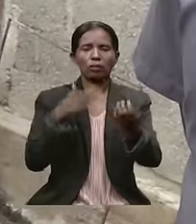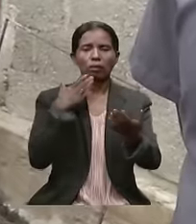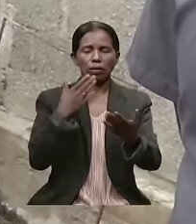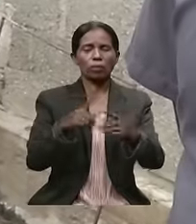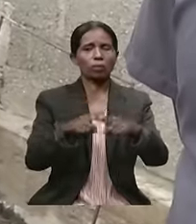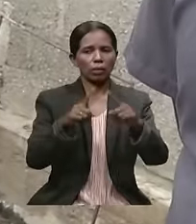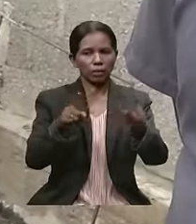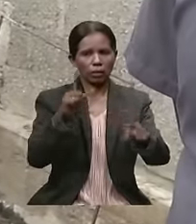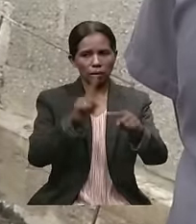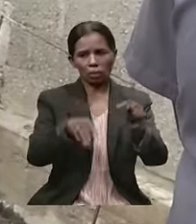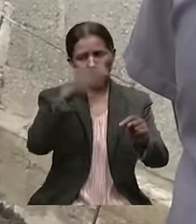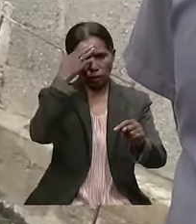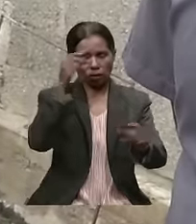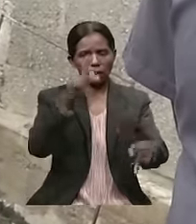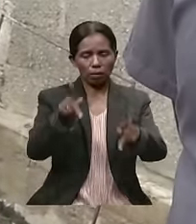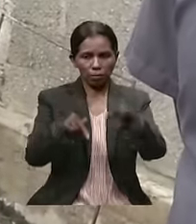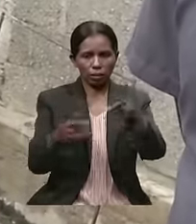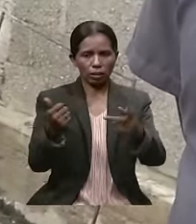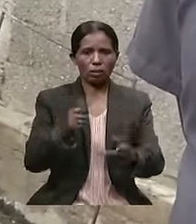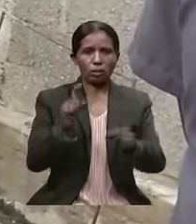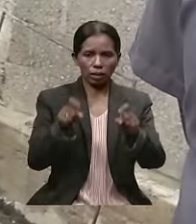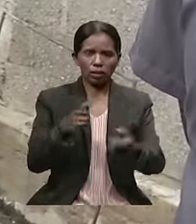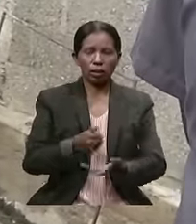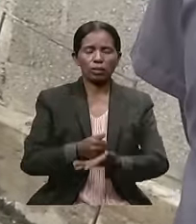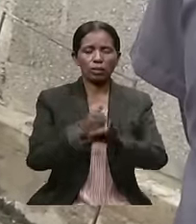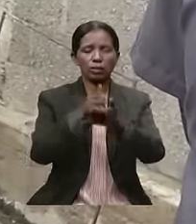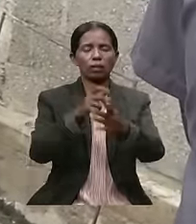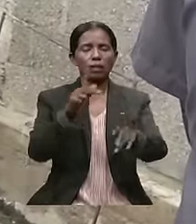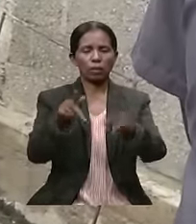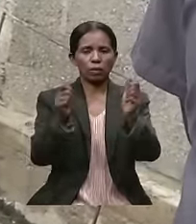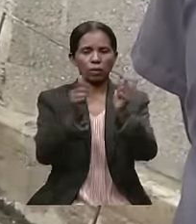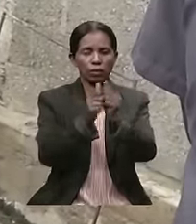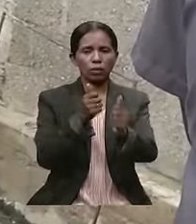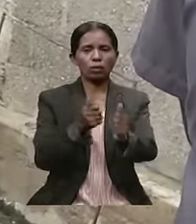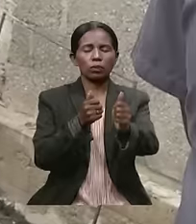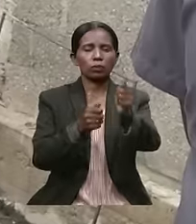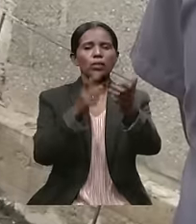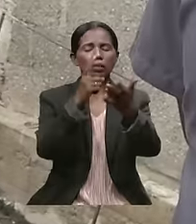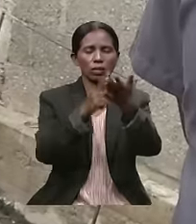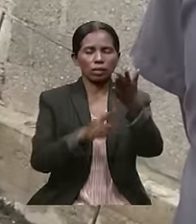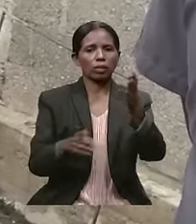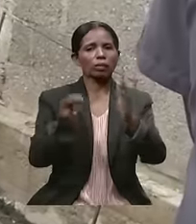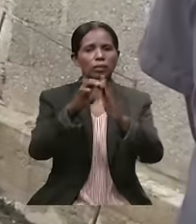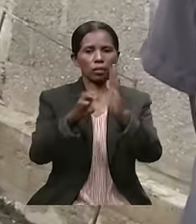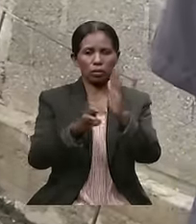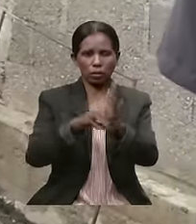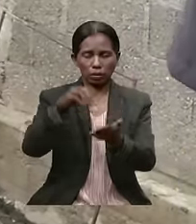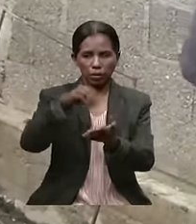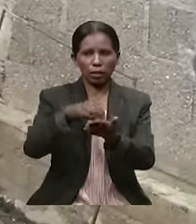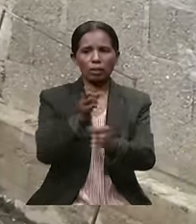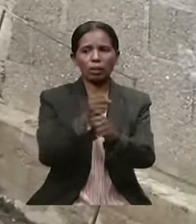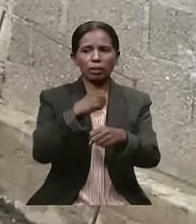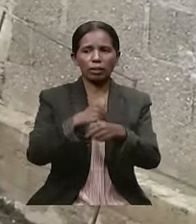be kata haluha ita ne povu, ita tengki trata ho dignu, trata tuir seda maka, ya Estado Direito Democrático,